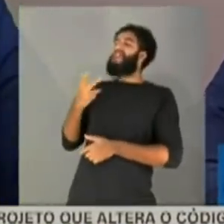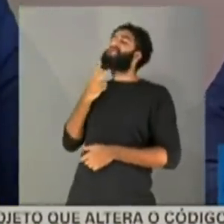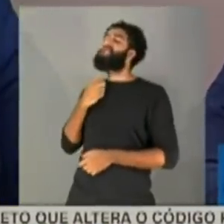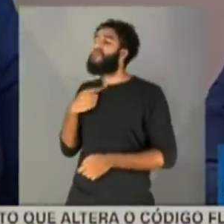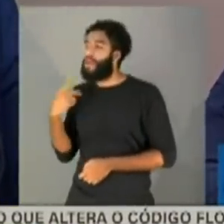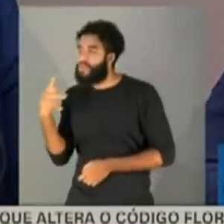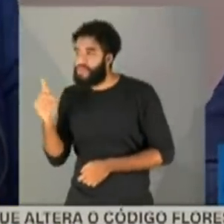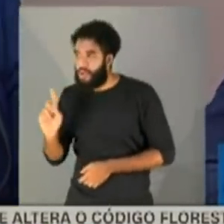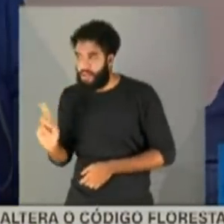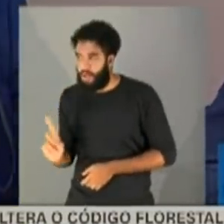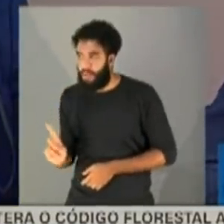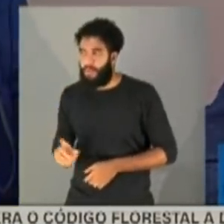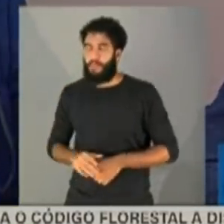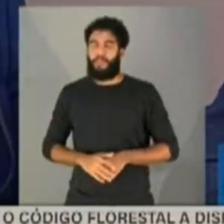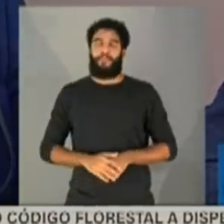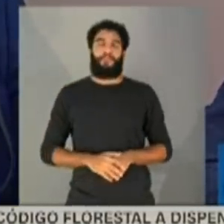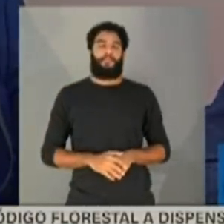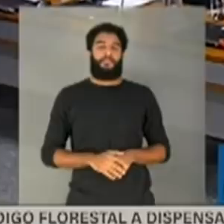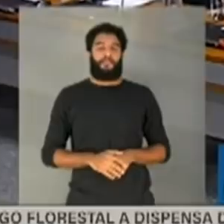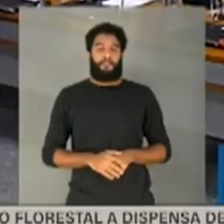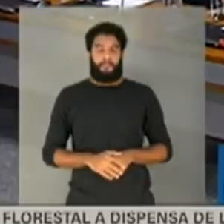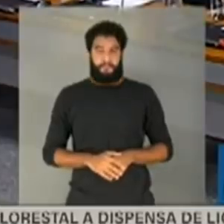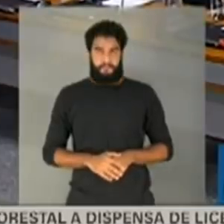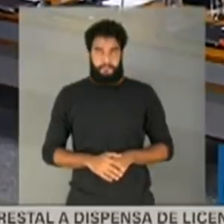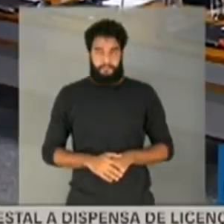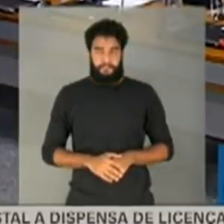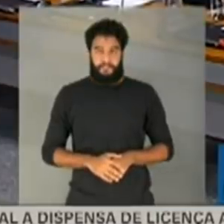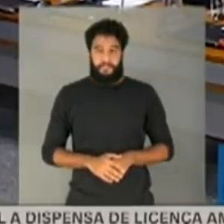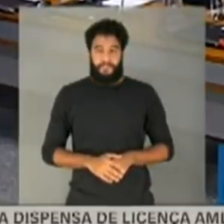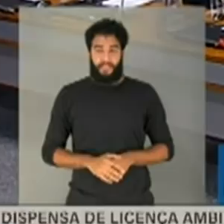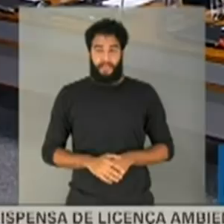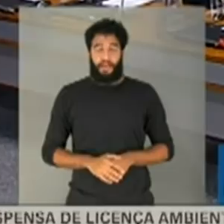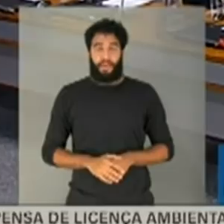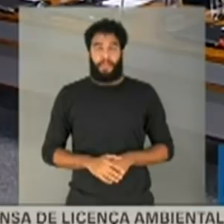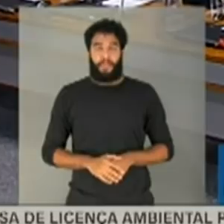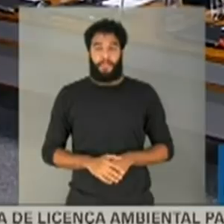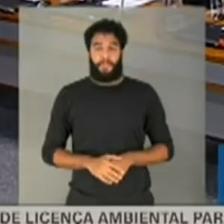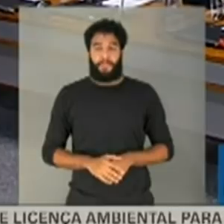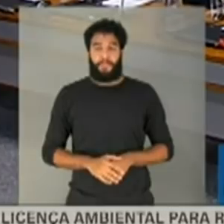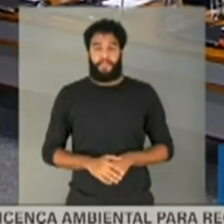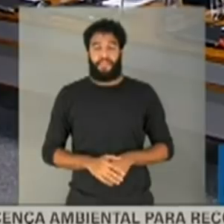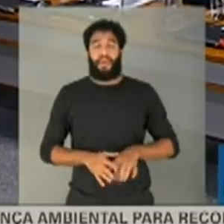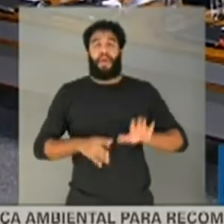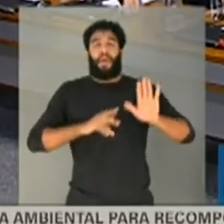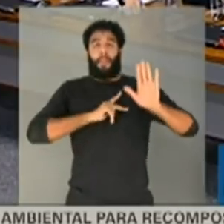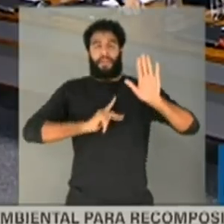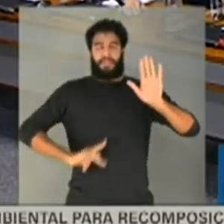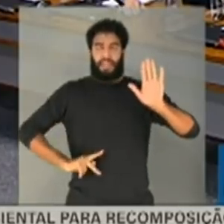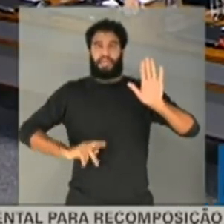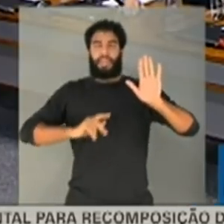só. Interrompeu o depoente, presidente. Eu já vi. Presidente, uma coisa. Presidente,